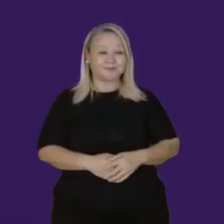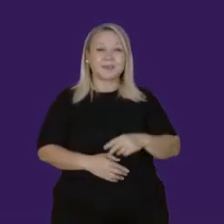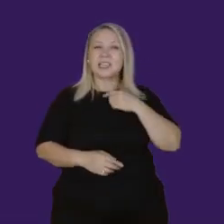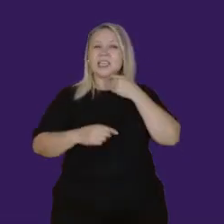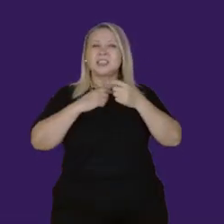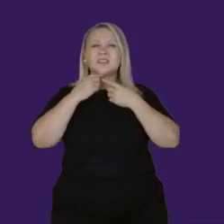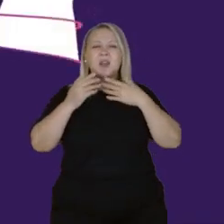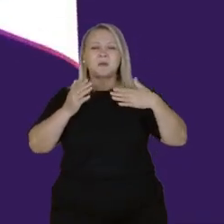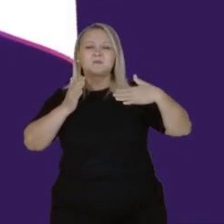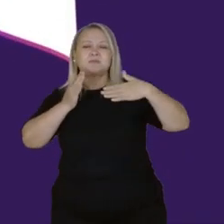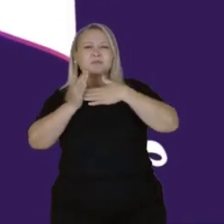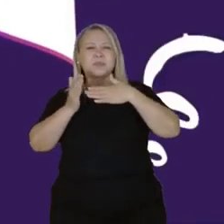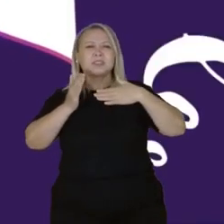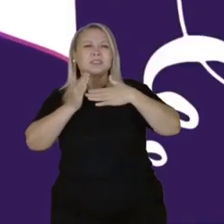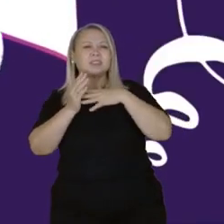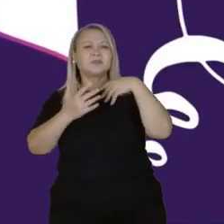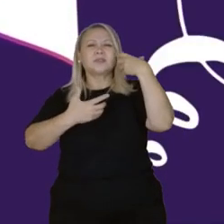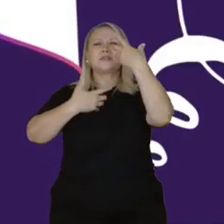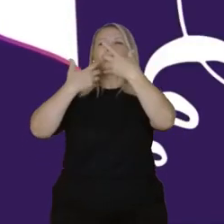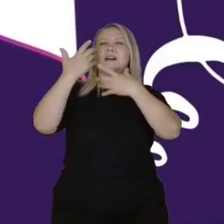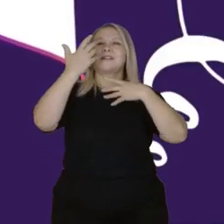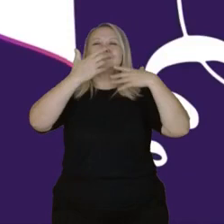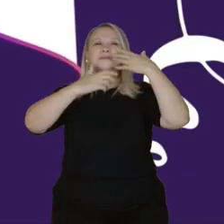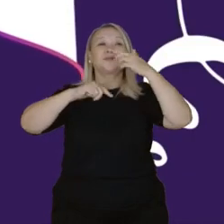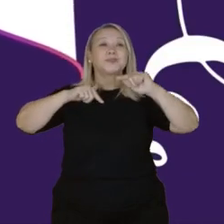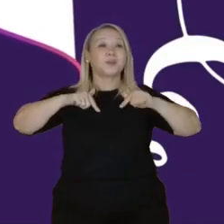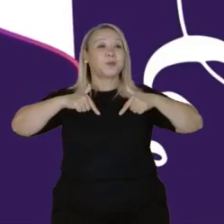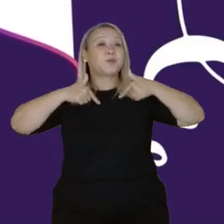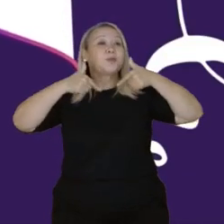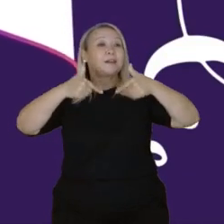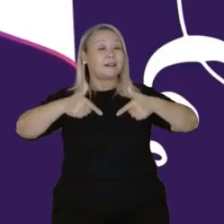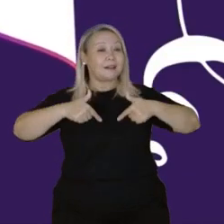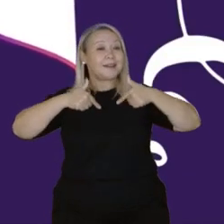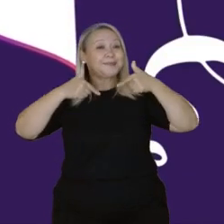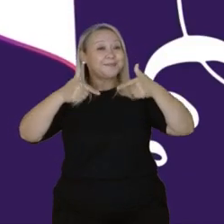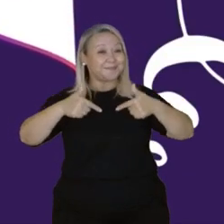Ninguém vai me impedir de cantar e lutar.